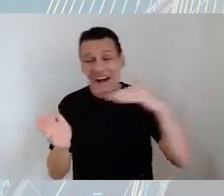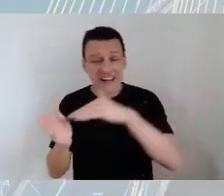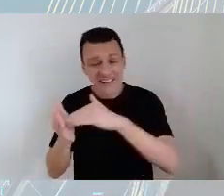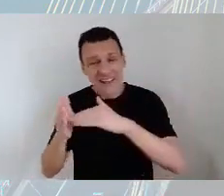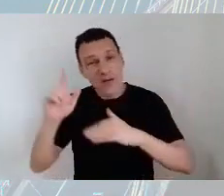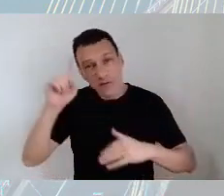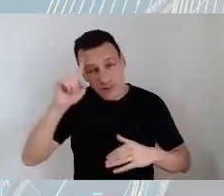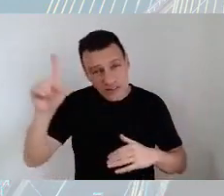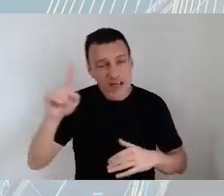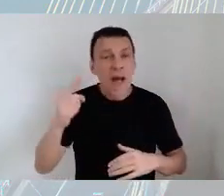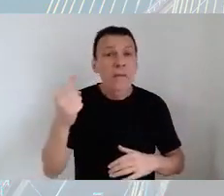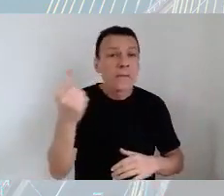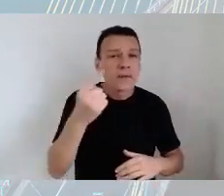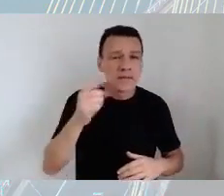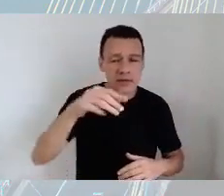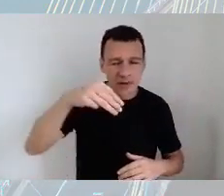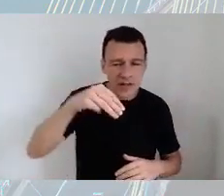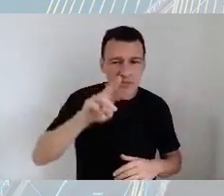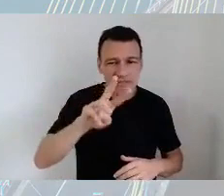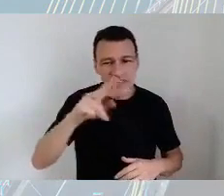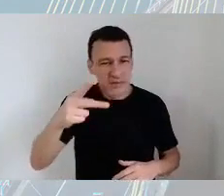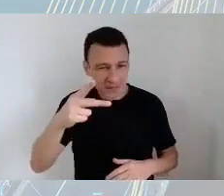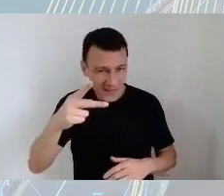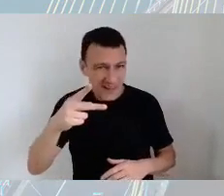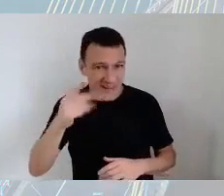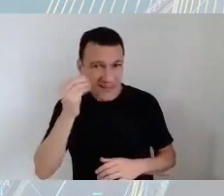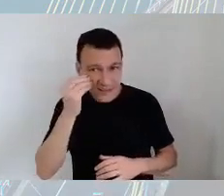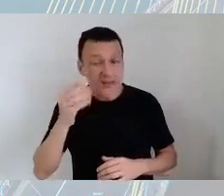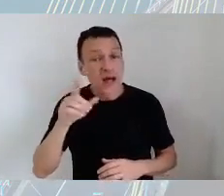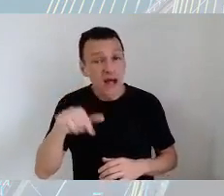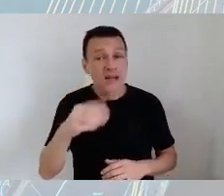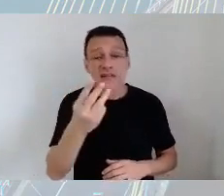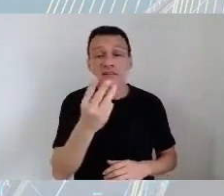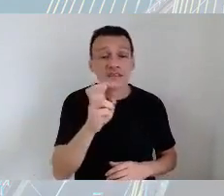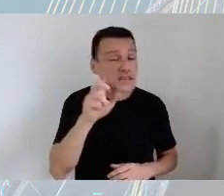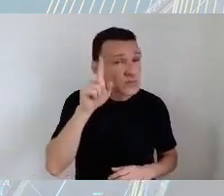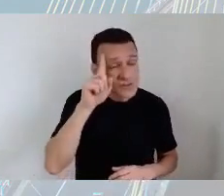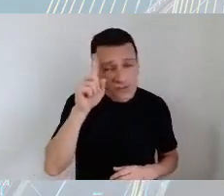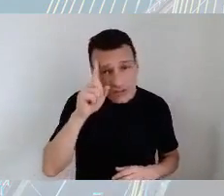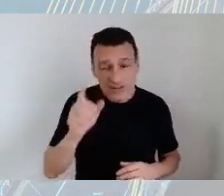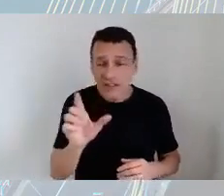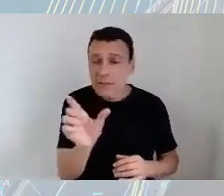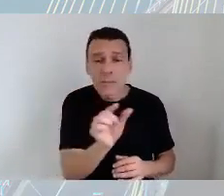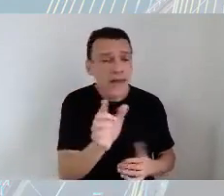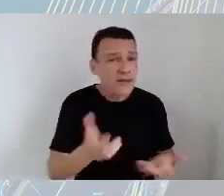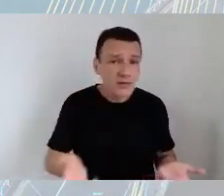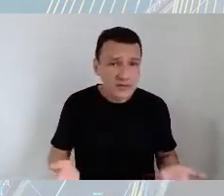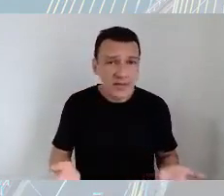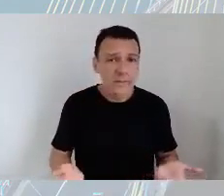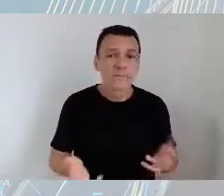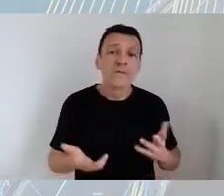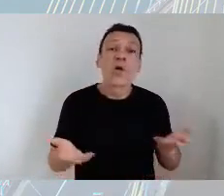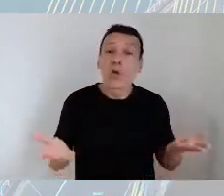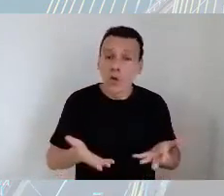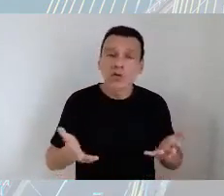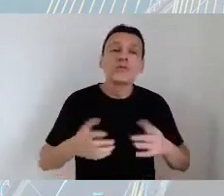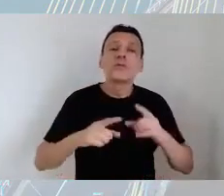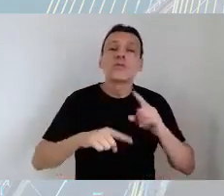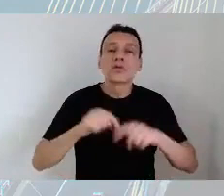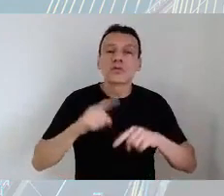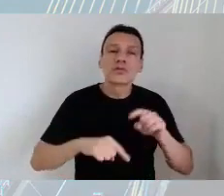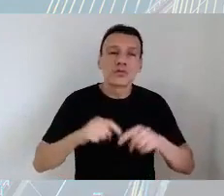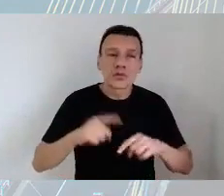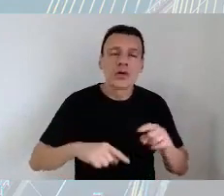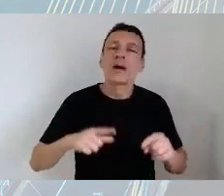em produção, foram menos de 35 dias. Hoje esse produto já conta com outros 3 cases